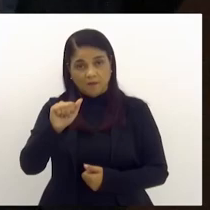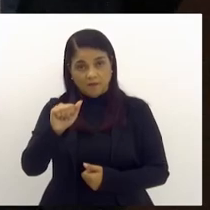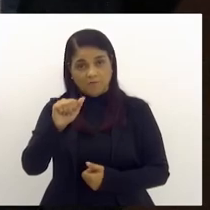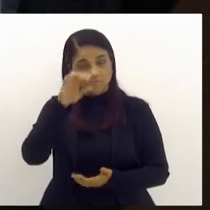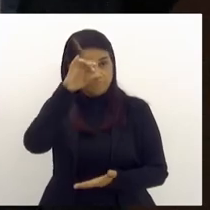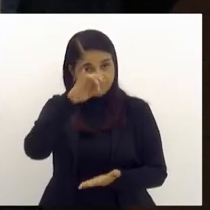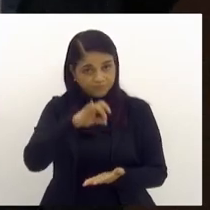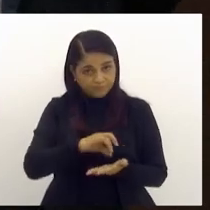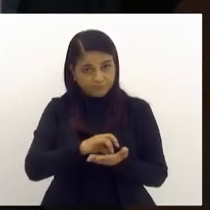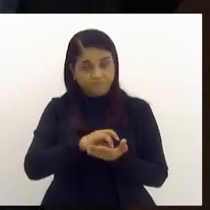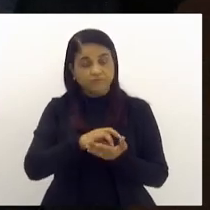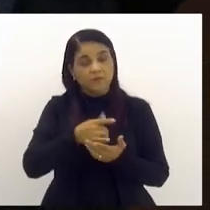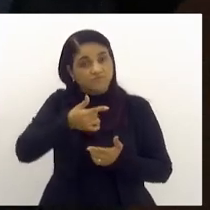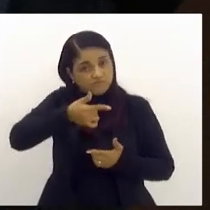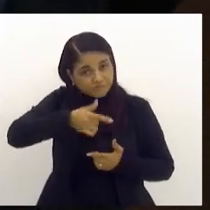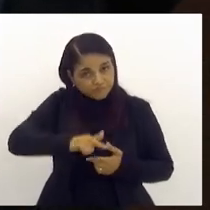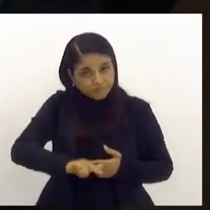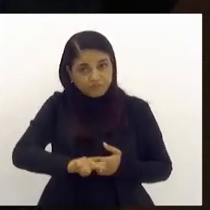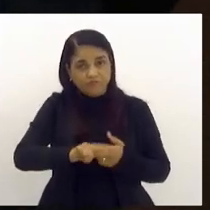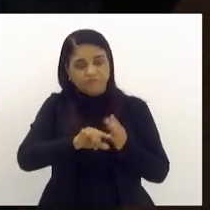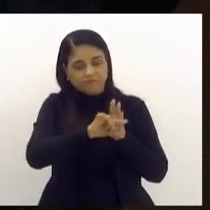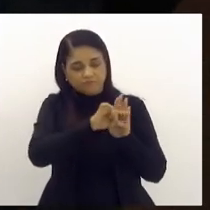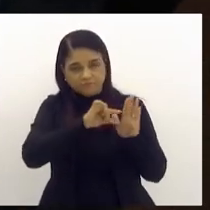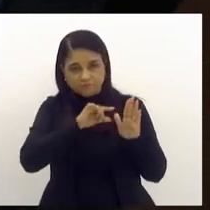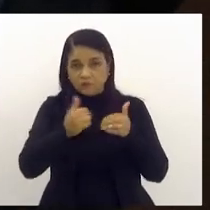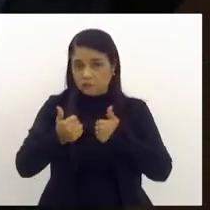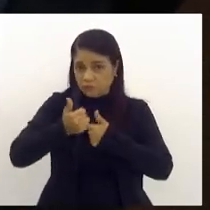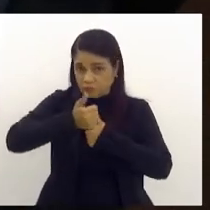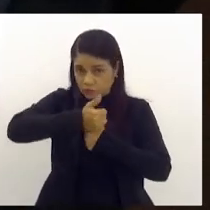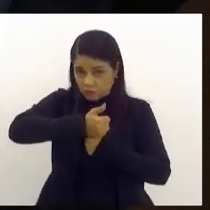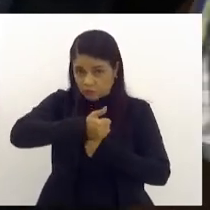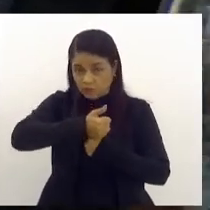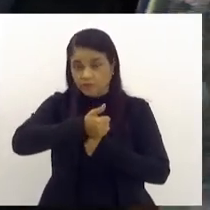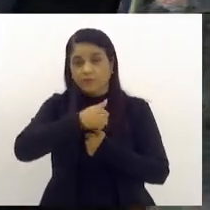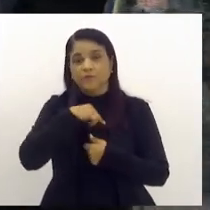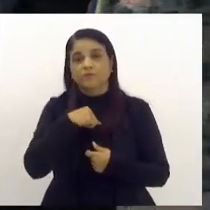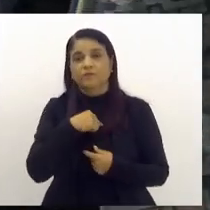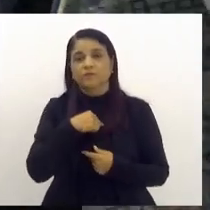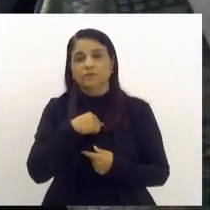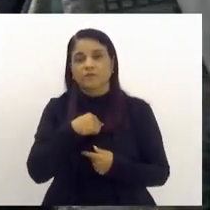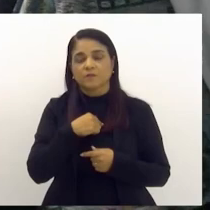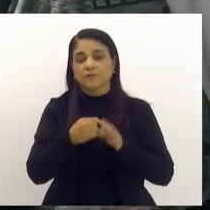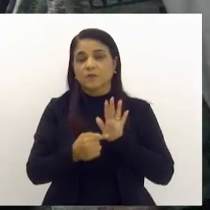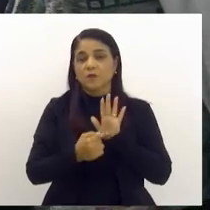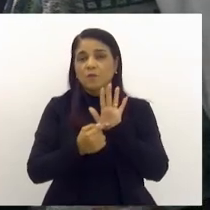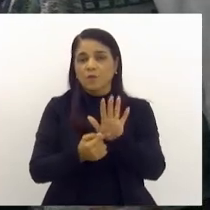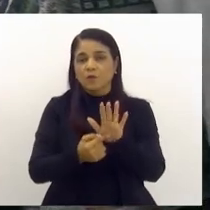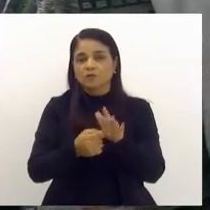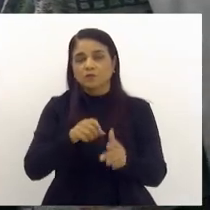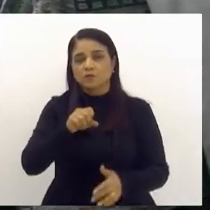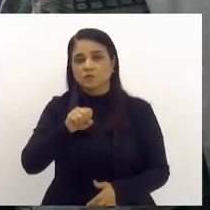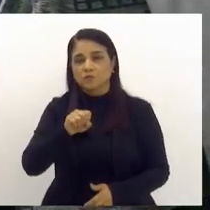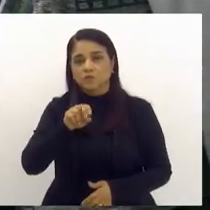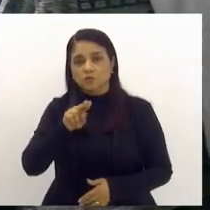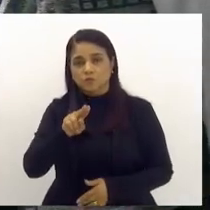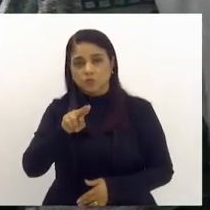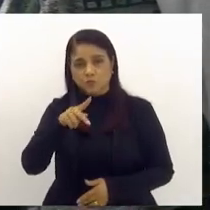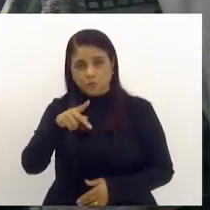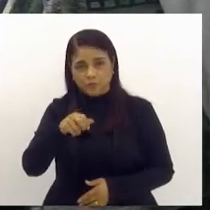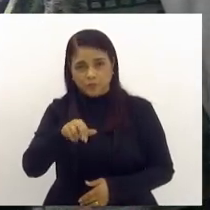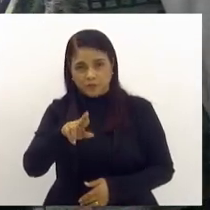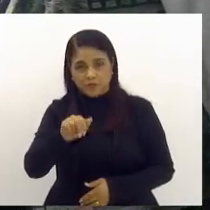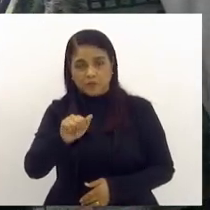está repetida no substitutivo, diz que o superávit financeiro por